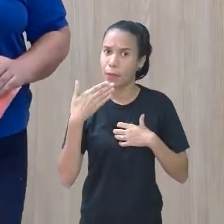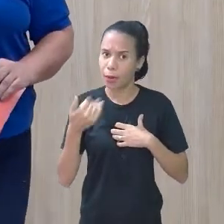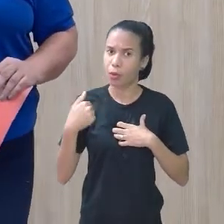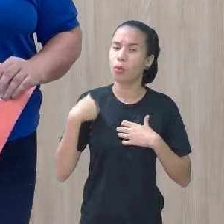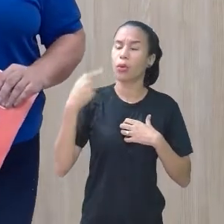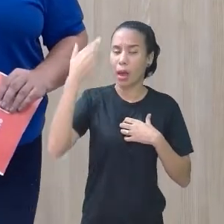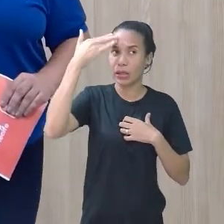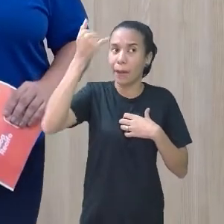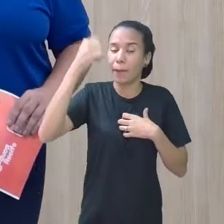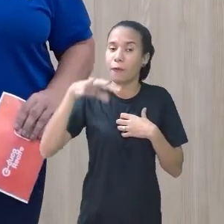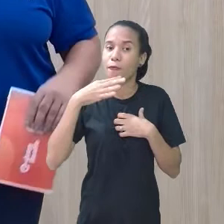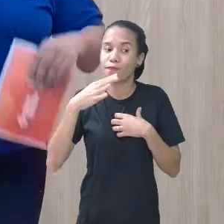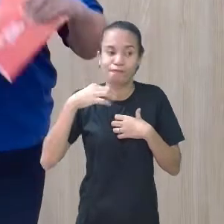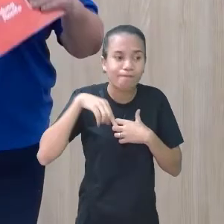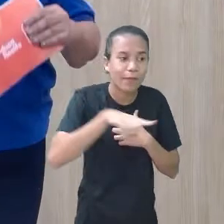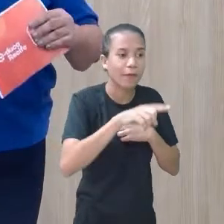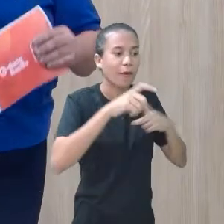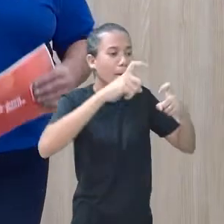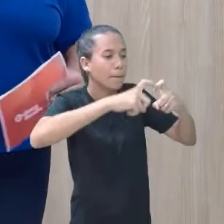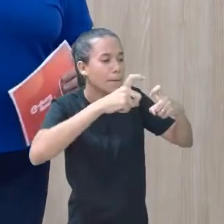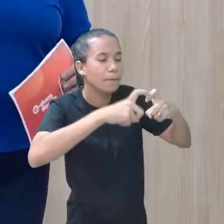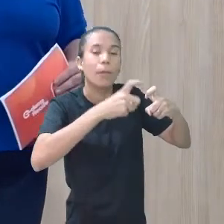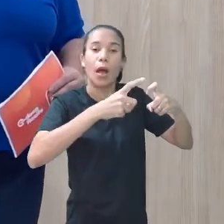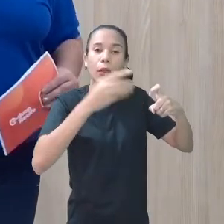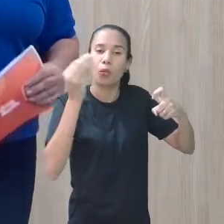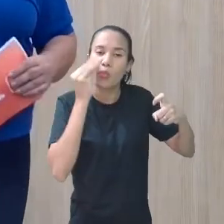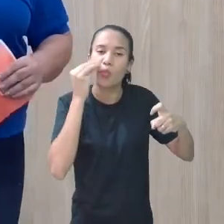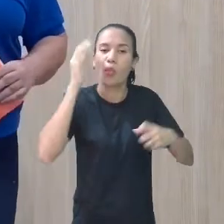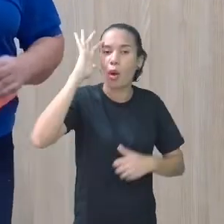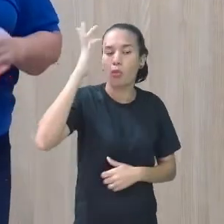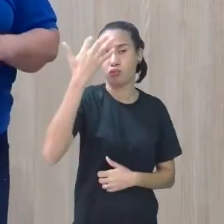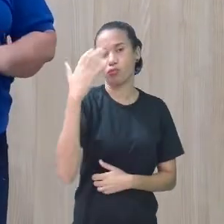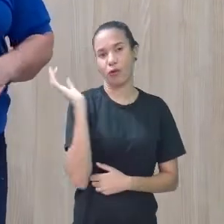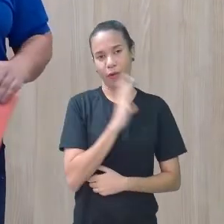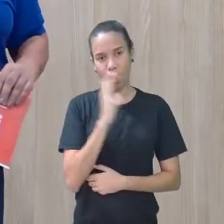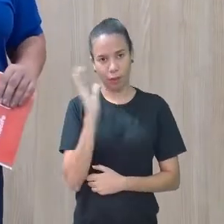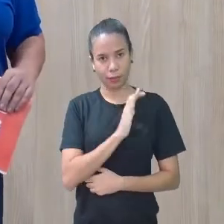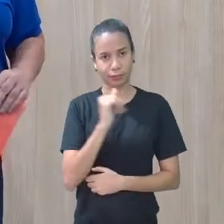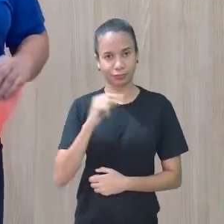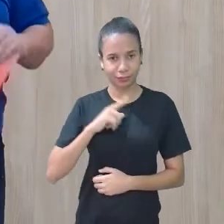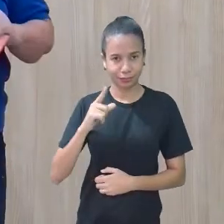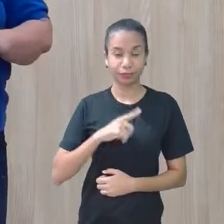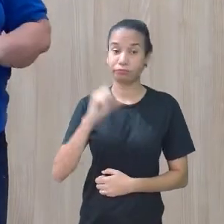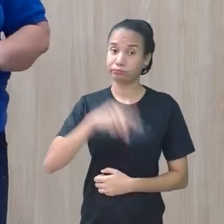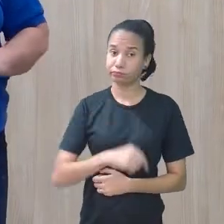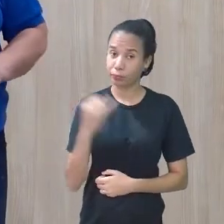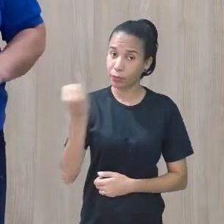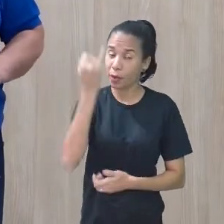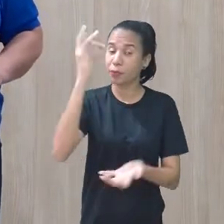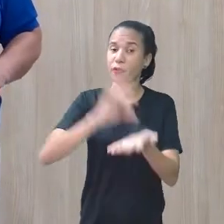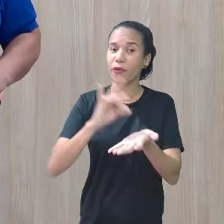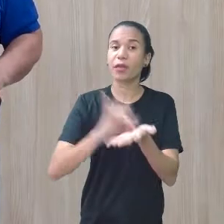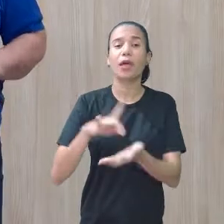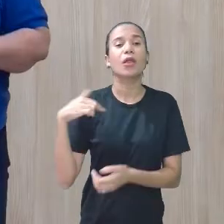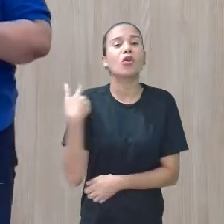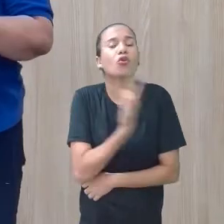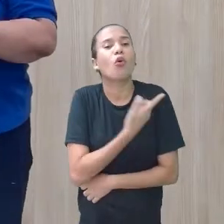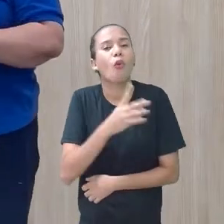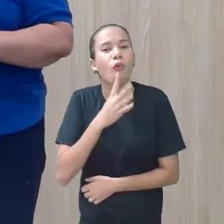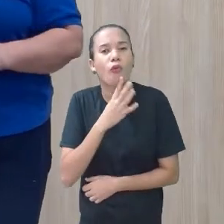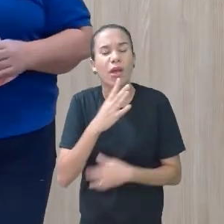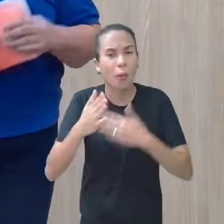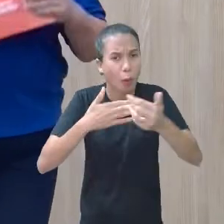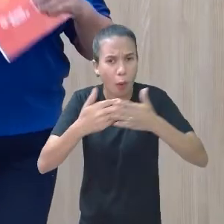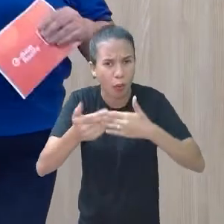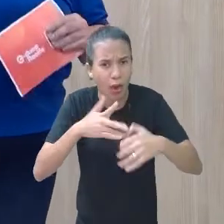procurar, né, o posto de saúde e tentar resolver isso o mais rápido possível. É muito importante a gente saber que